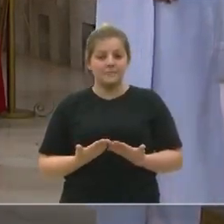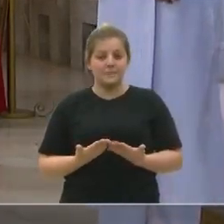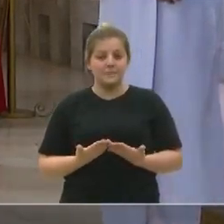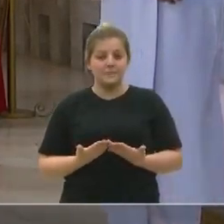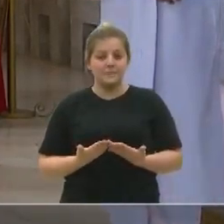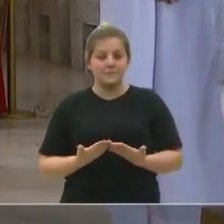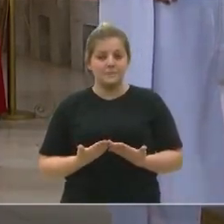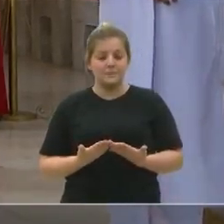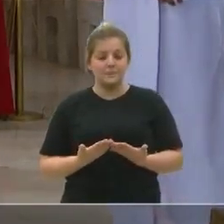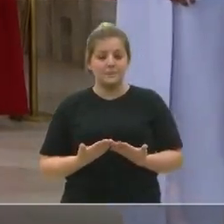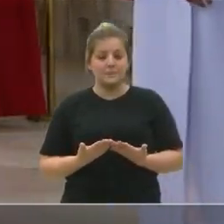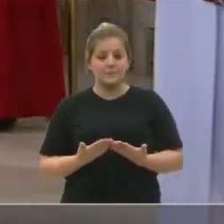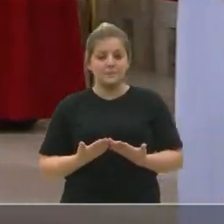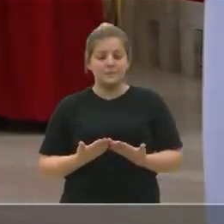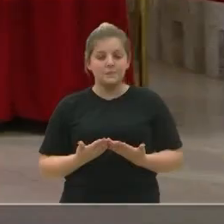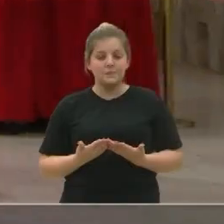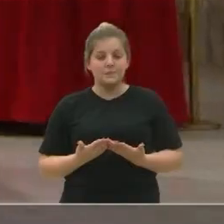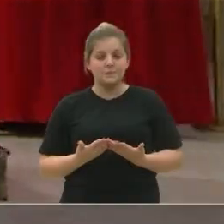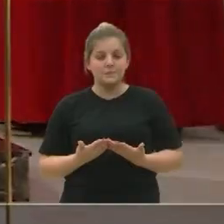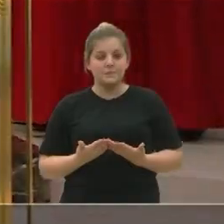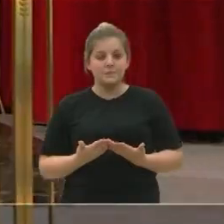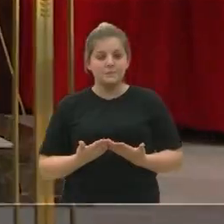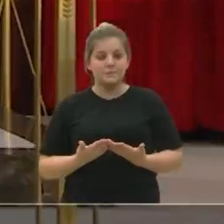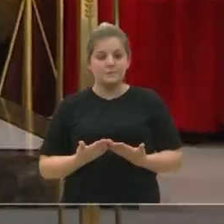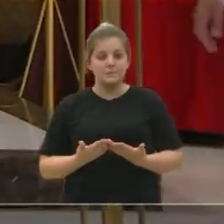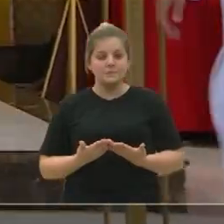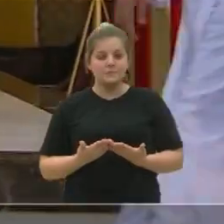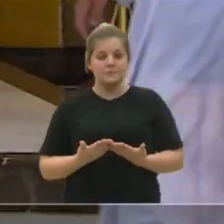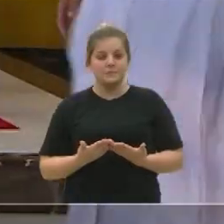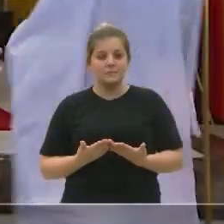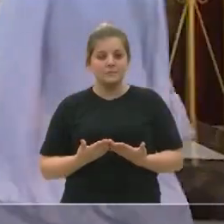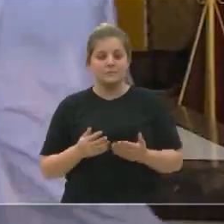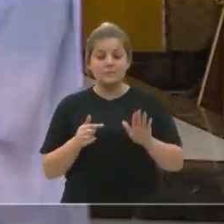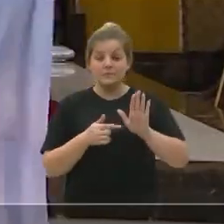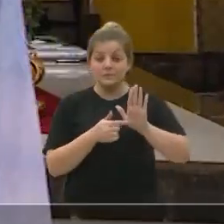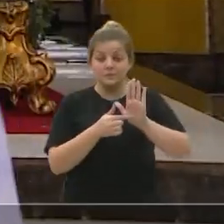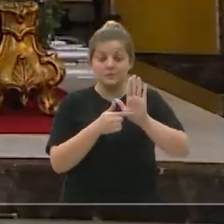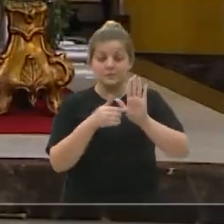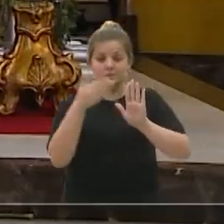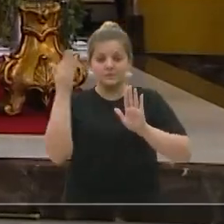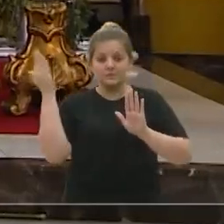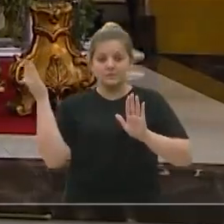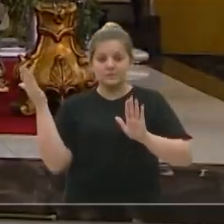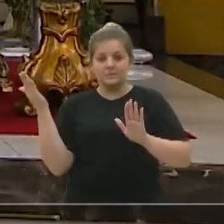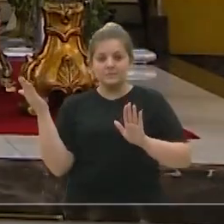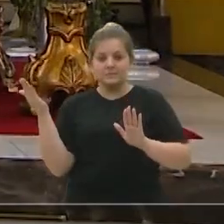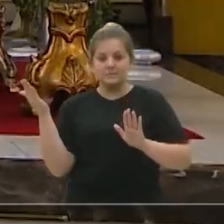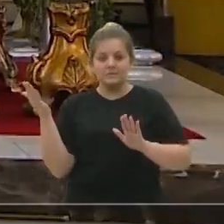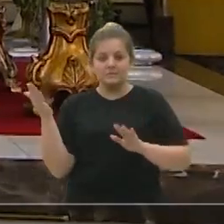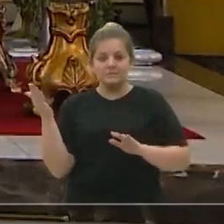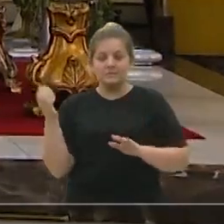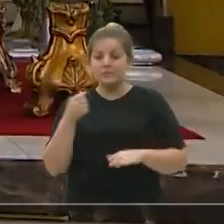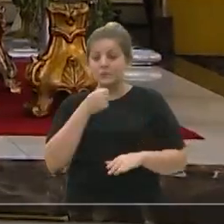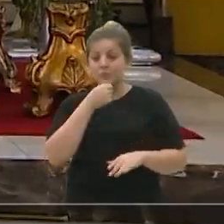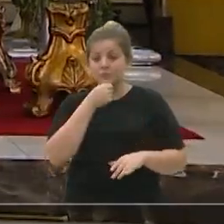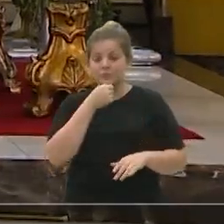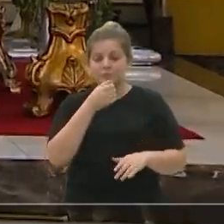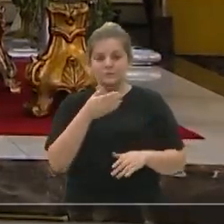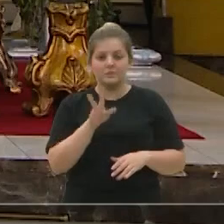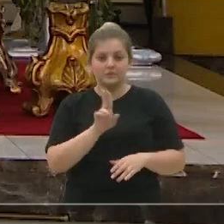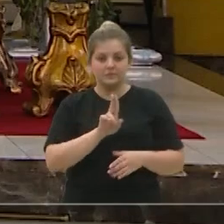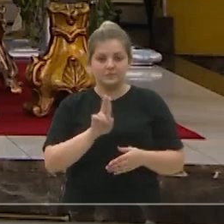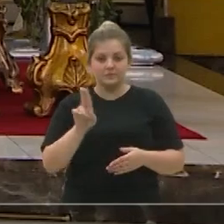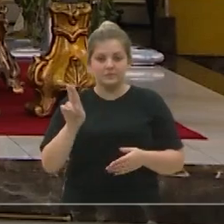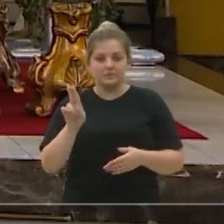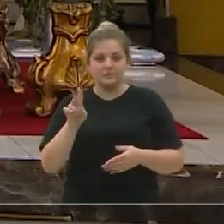com um banner e incisivamente mostrava. Cadê o microfone para ela? Seu nome,